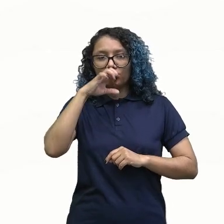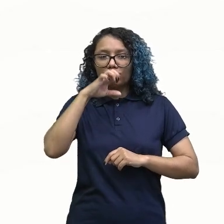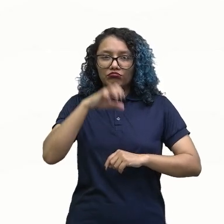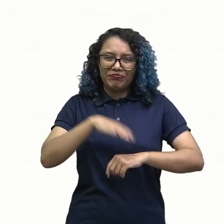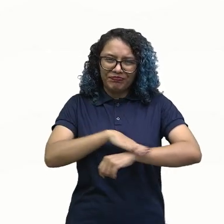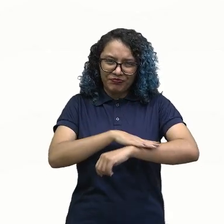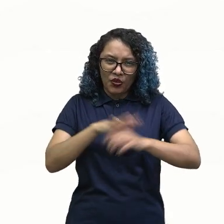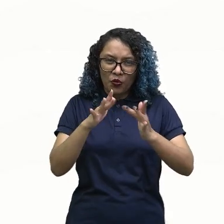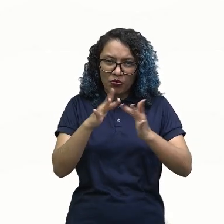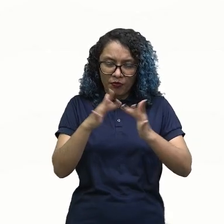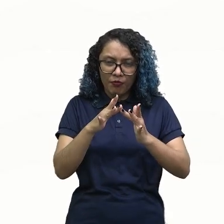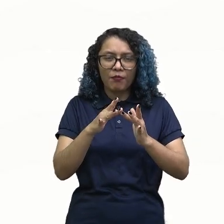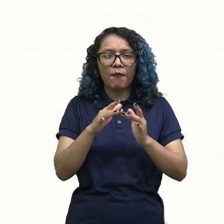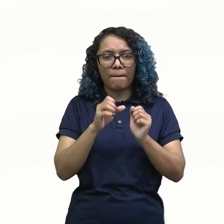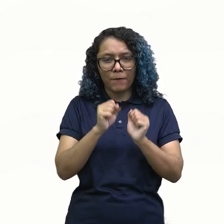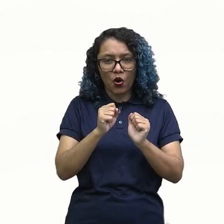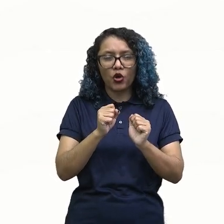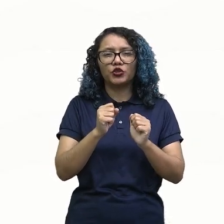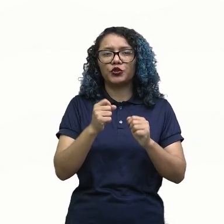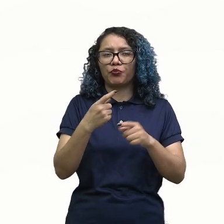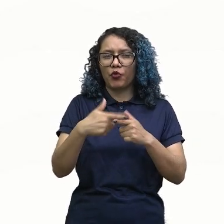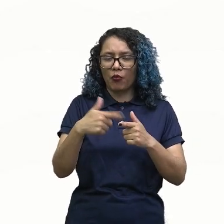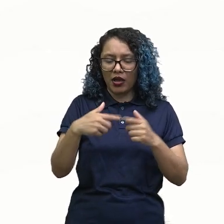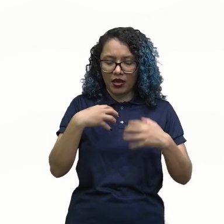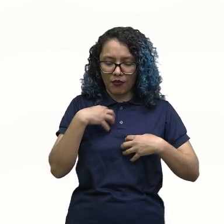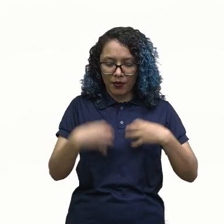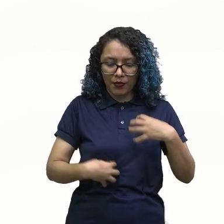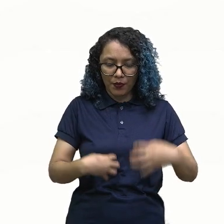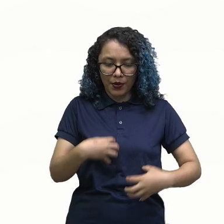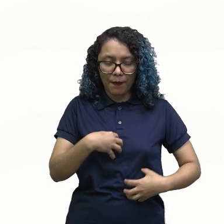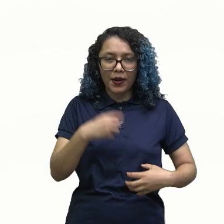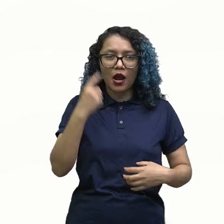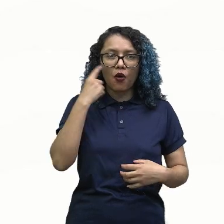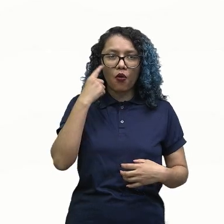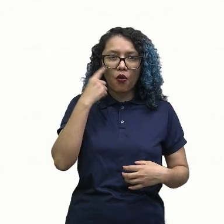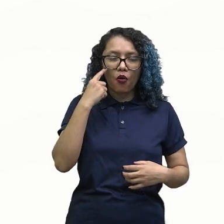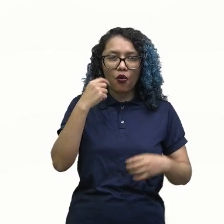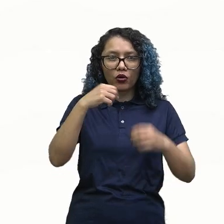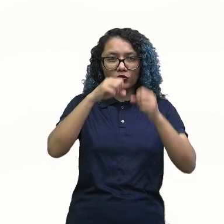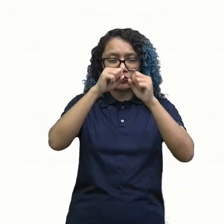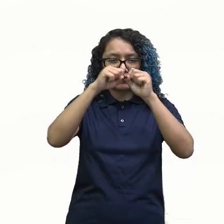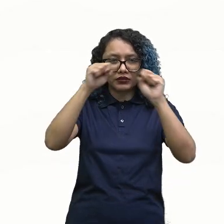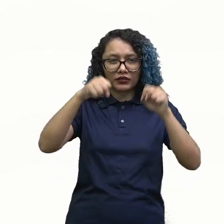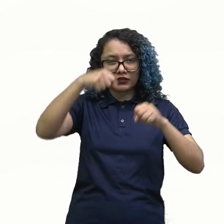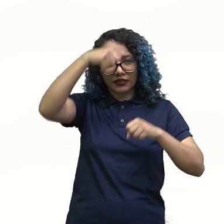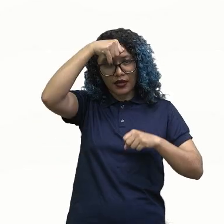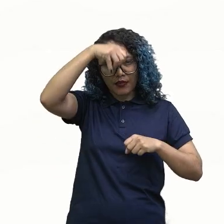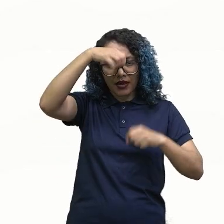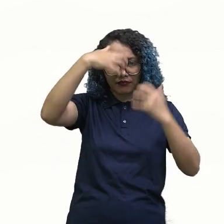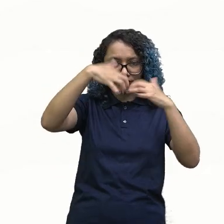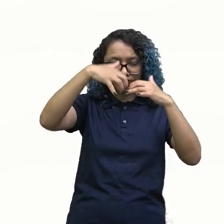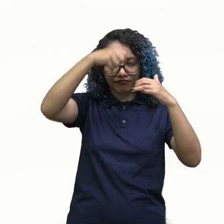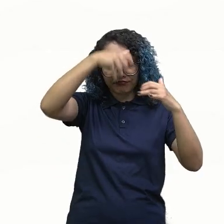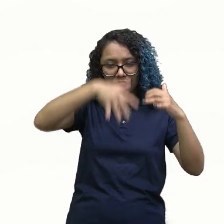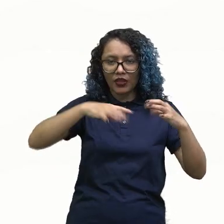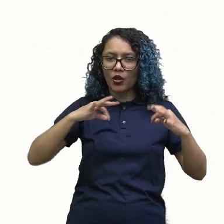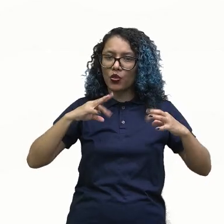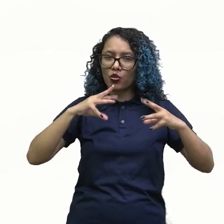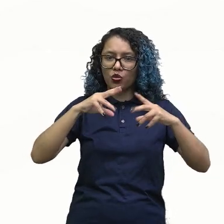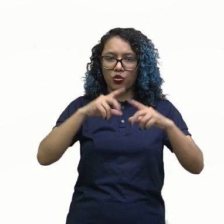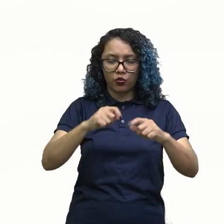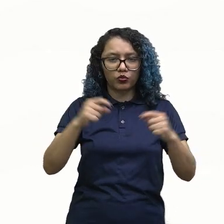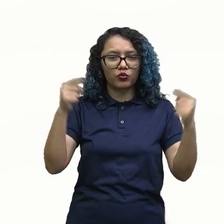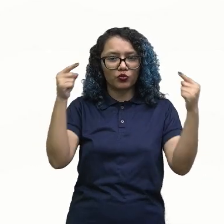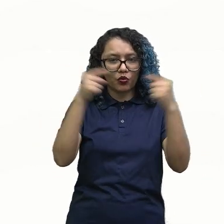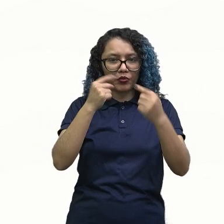E provoca danos aos órgãos, olhos, sistema nervoso central. Através dessas imagens, todos esses tópicos